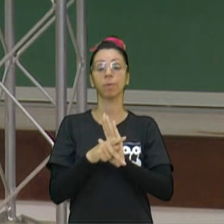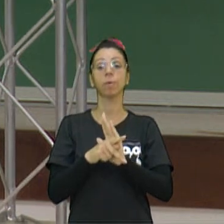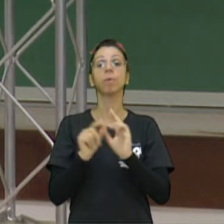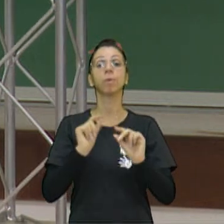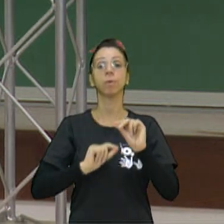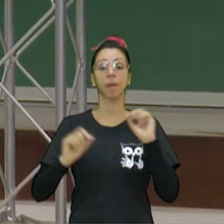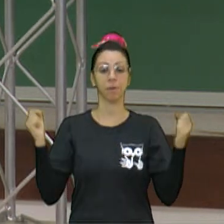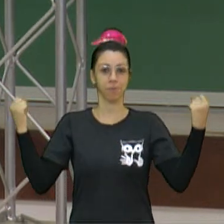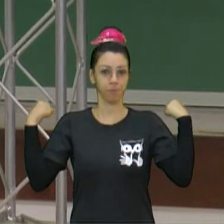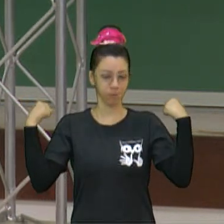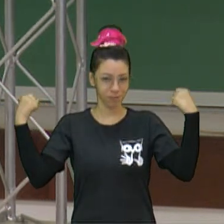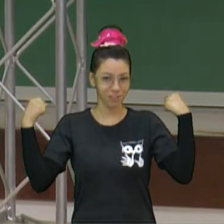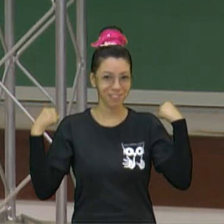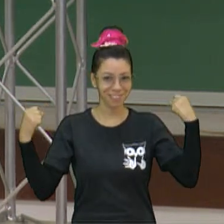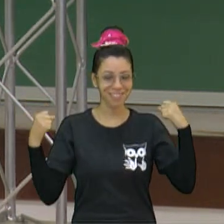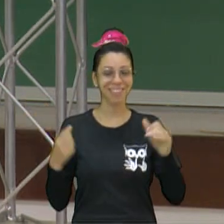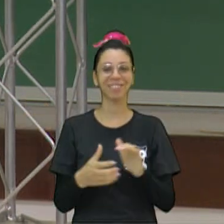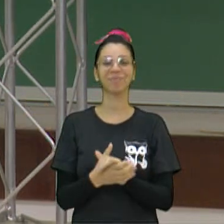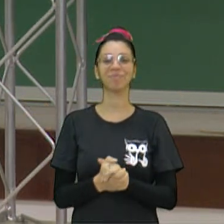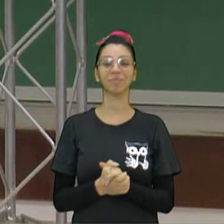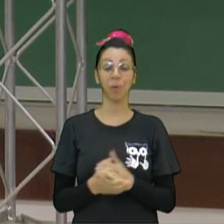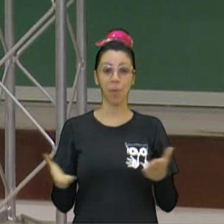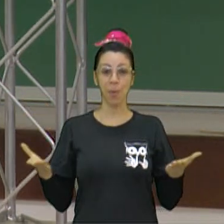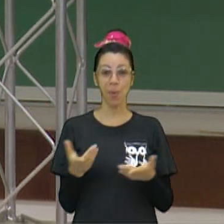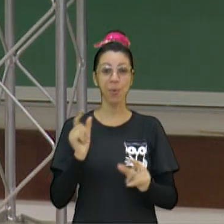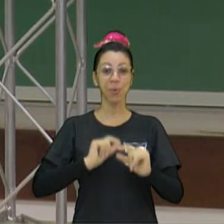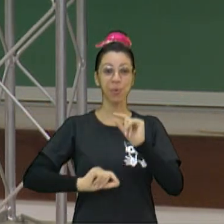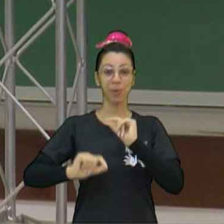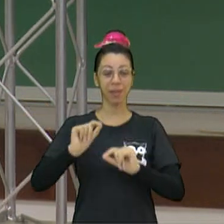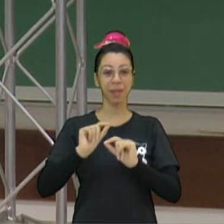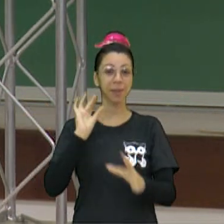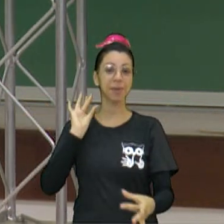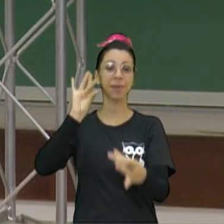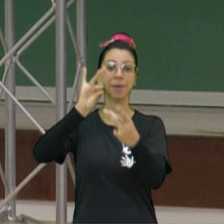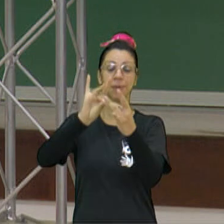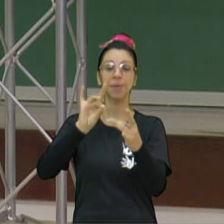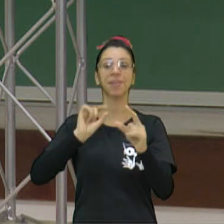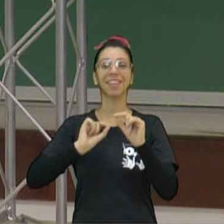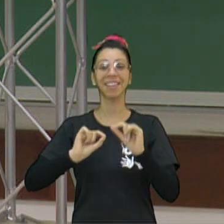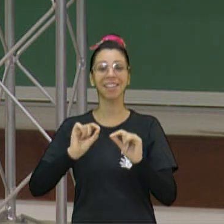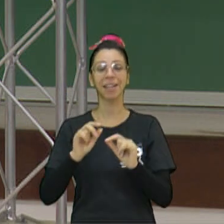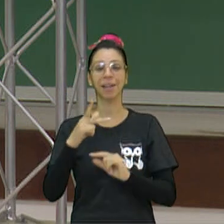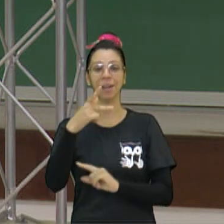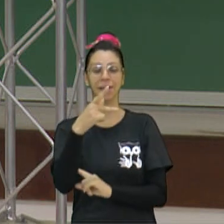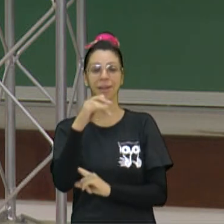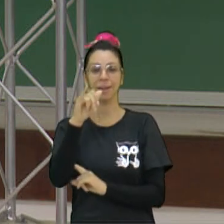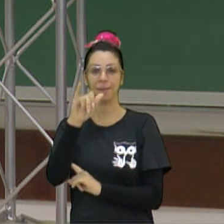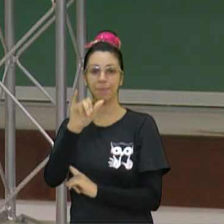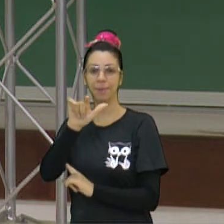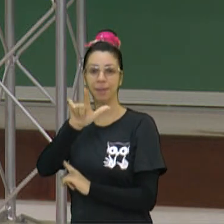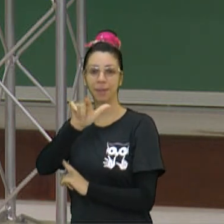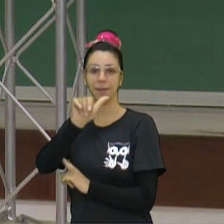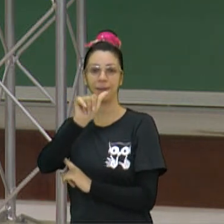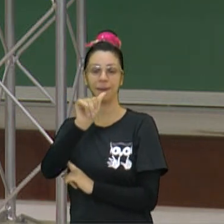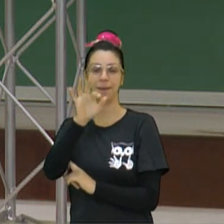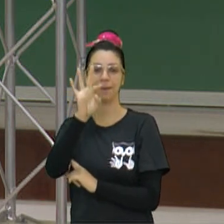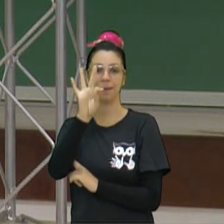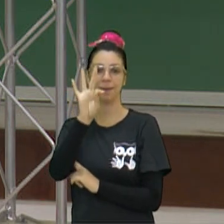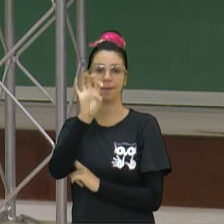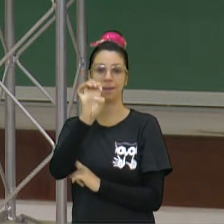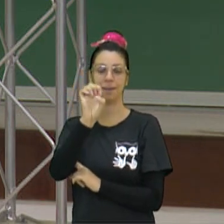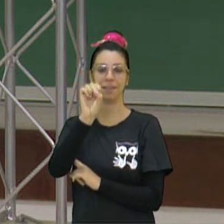modalidade ginástica que nós vamos estar trabalhando. Então, hoje nós vamos trabalhar especificamente o Pilates, então é bastante conhecido, bastante